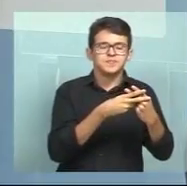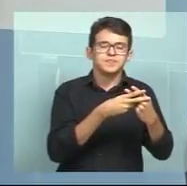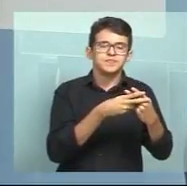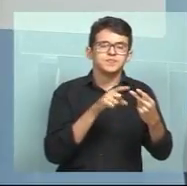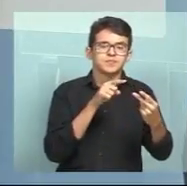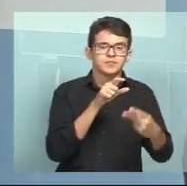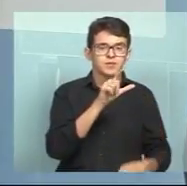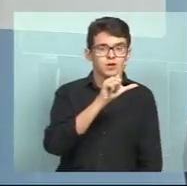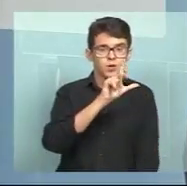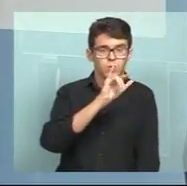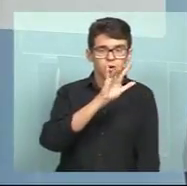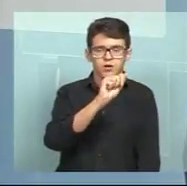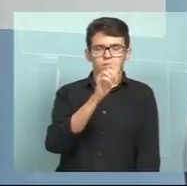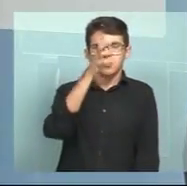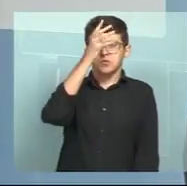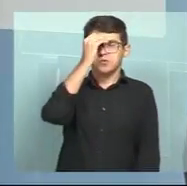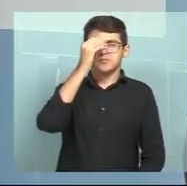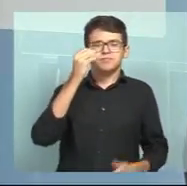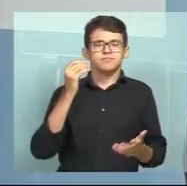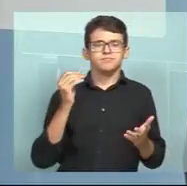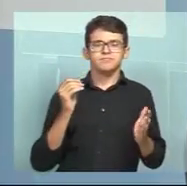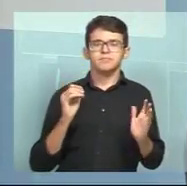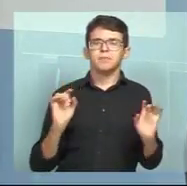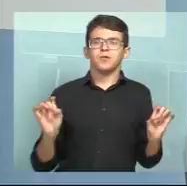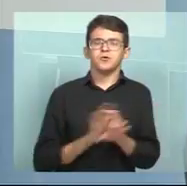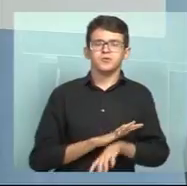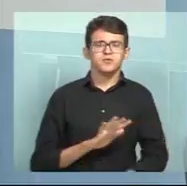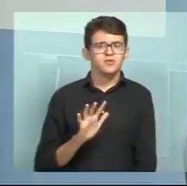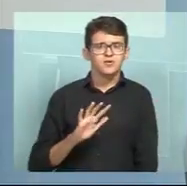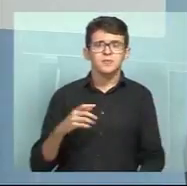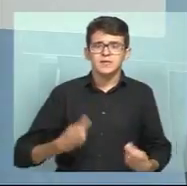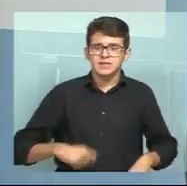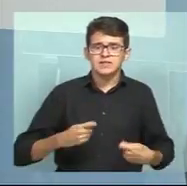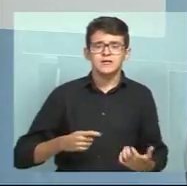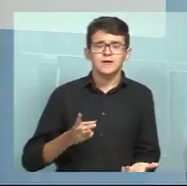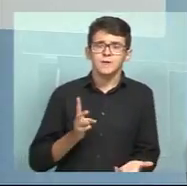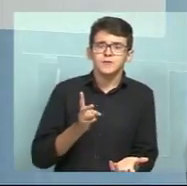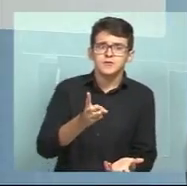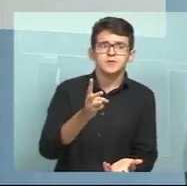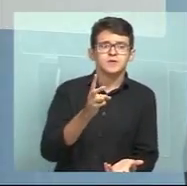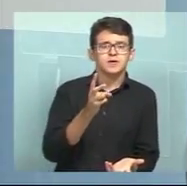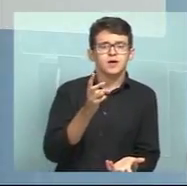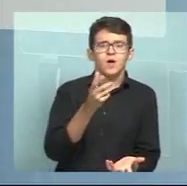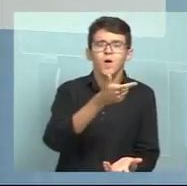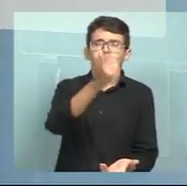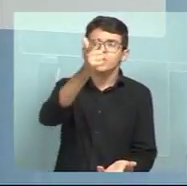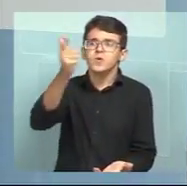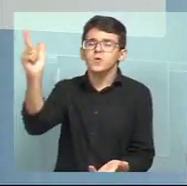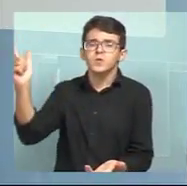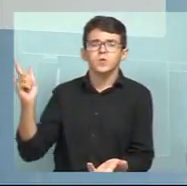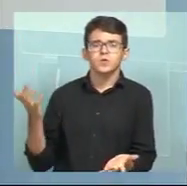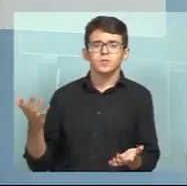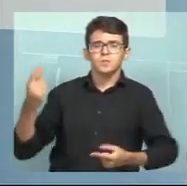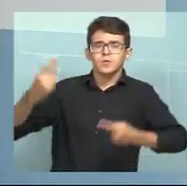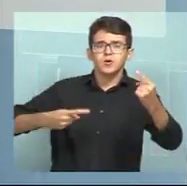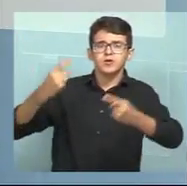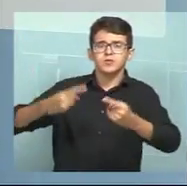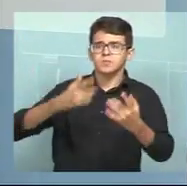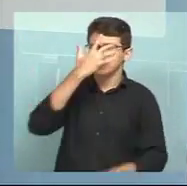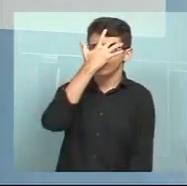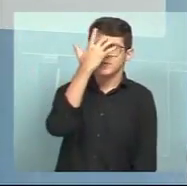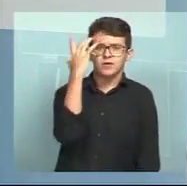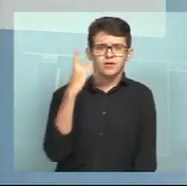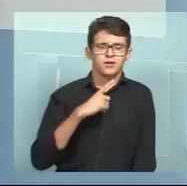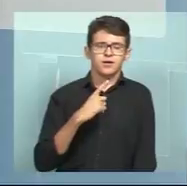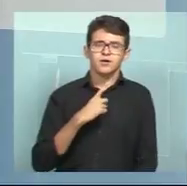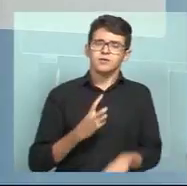PT deveria fazer é uma reunião da executiva. Essa reunião deveria ser de avaliação, né, Luiz?